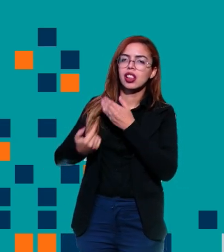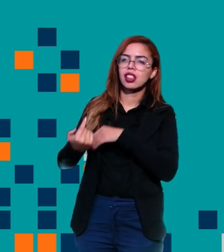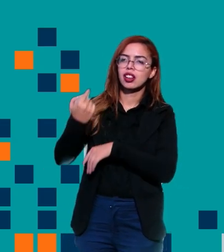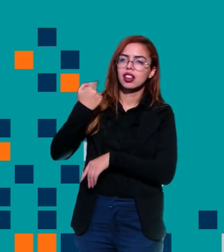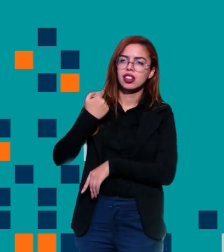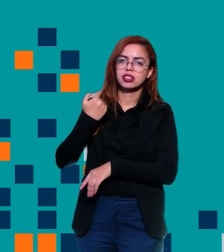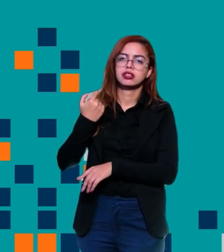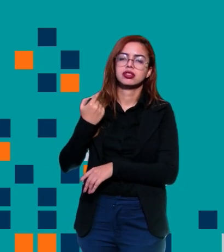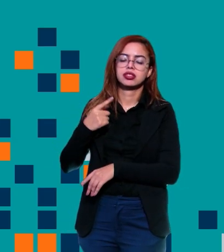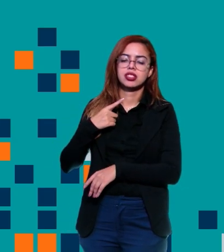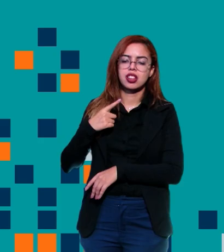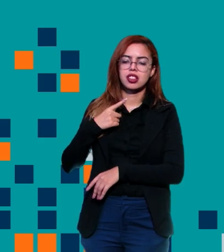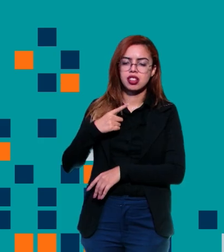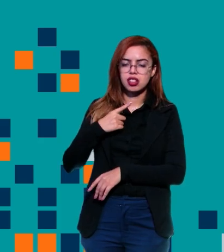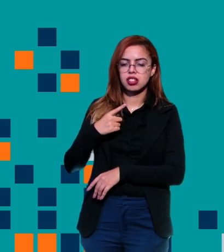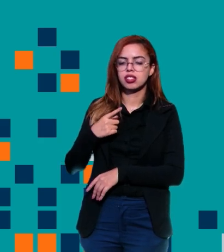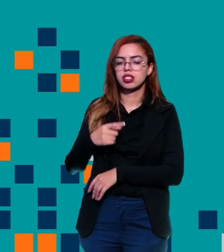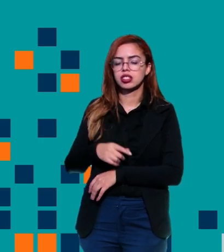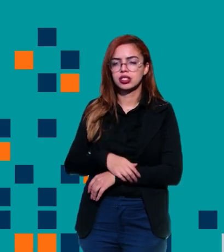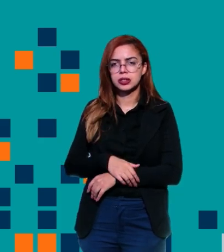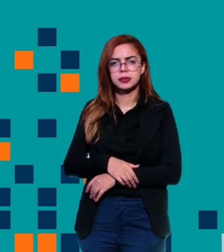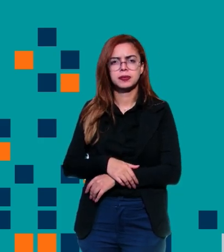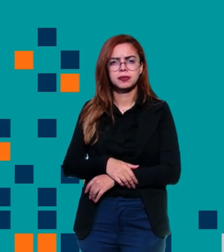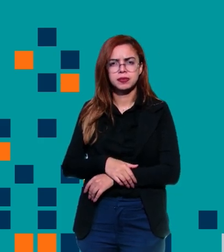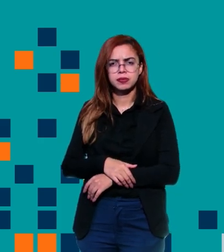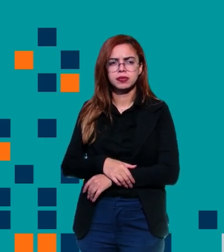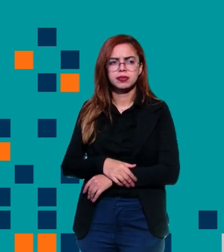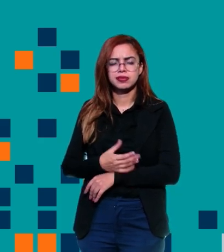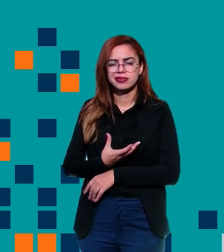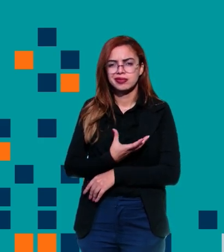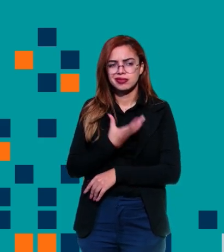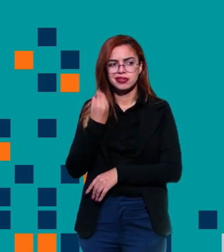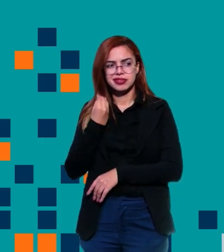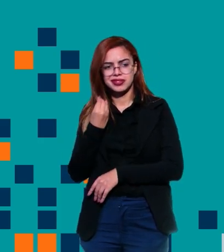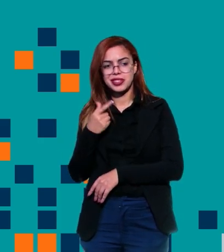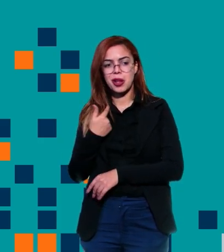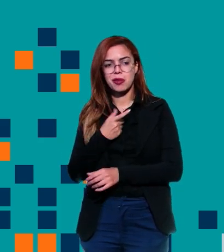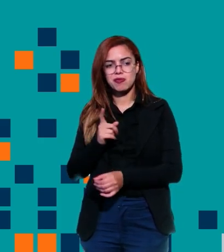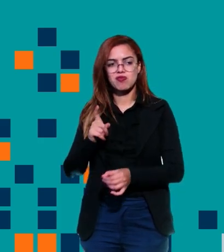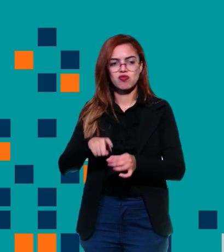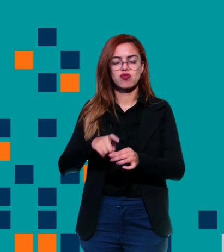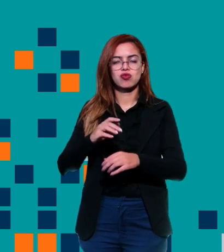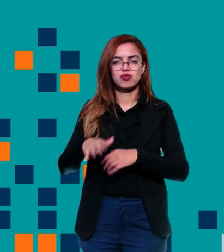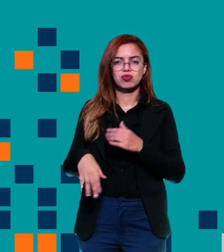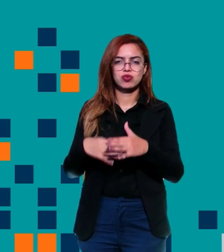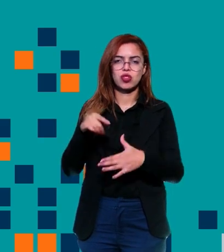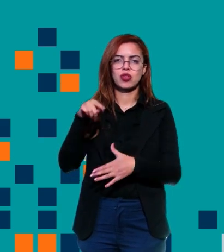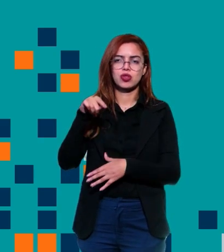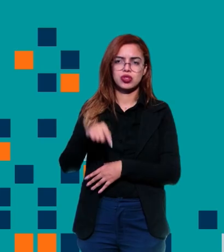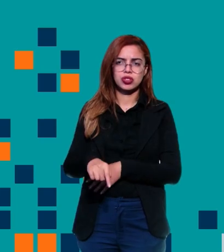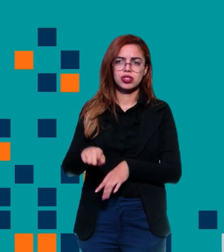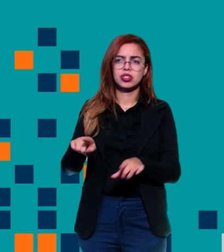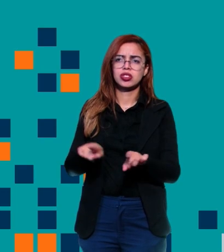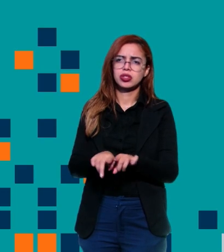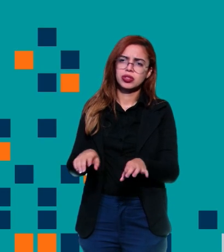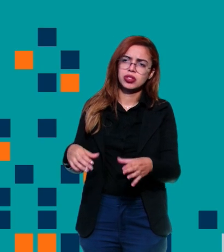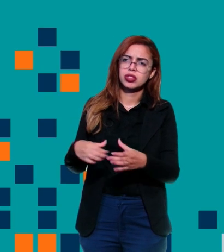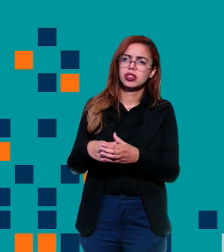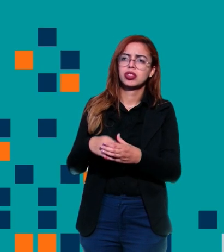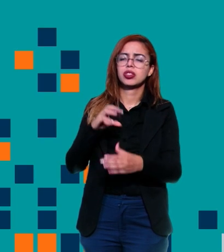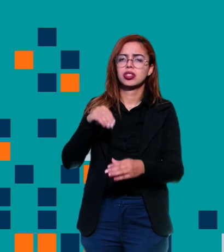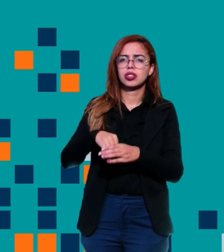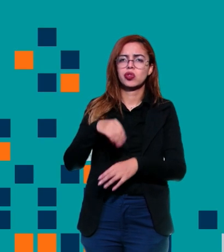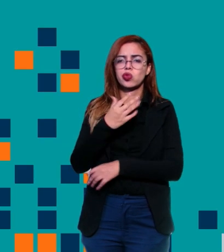que estava, de alguma forma, esquecida, e a gente, hoje em dia, desenvolve isso. Isso é um pavilhão no meio da